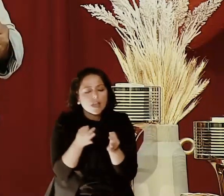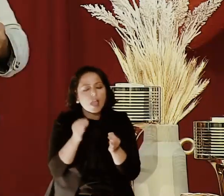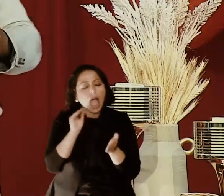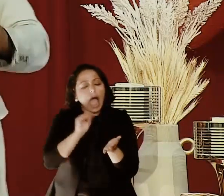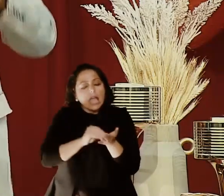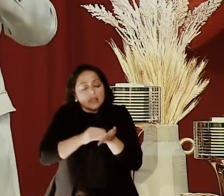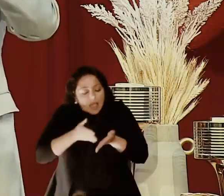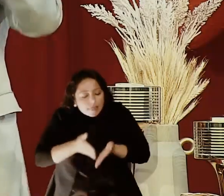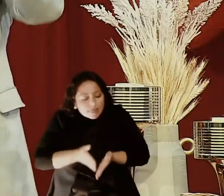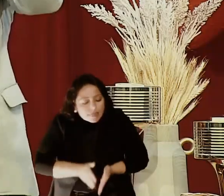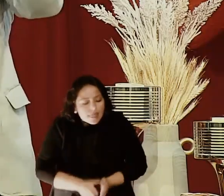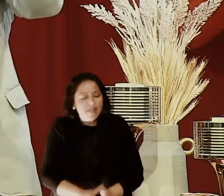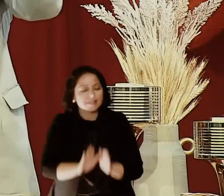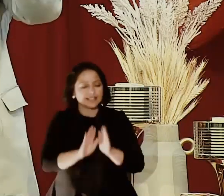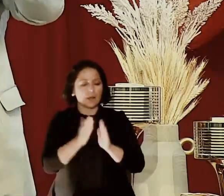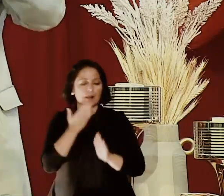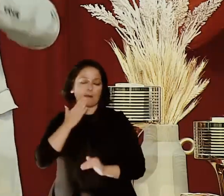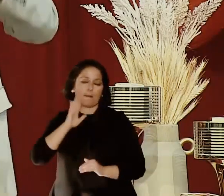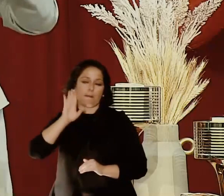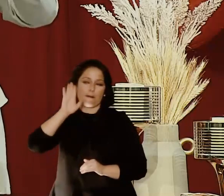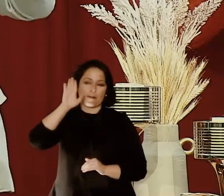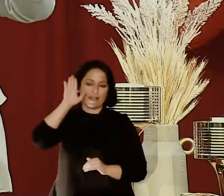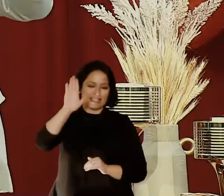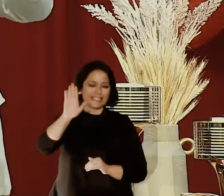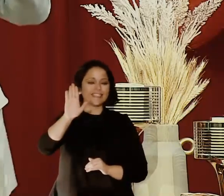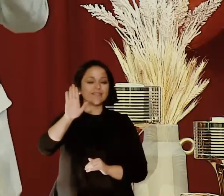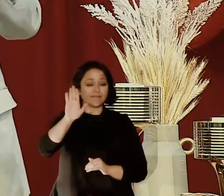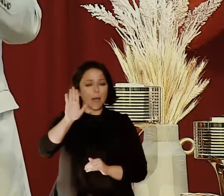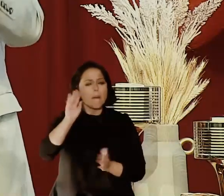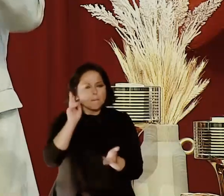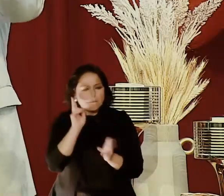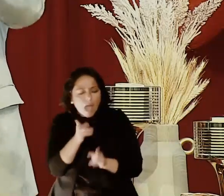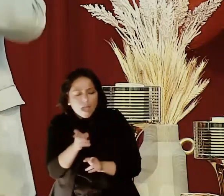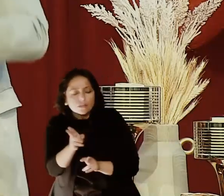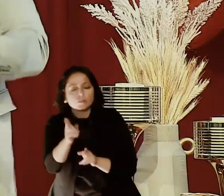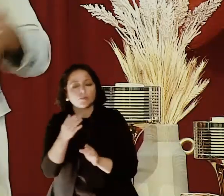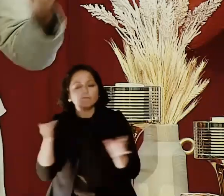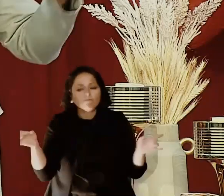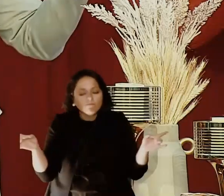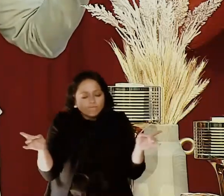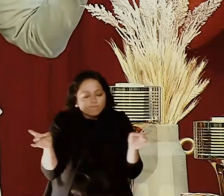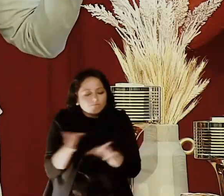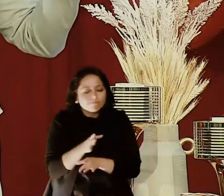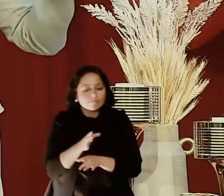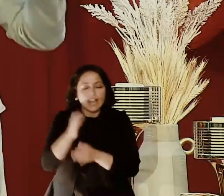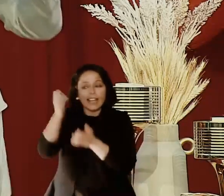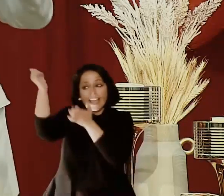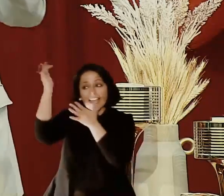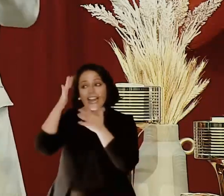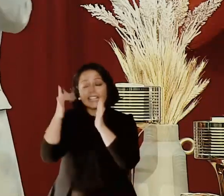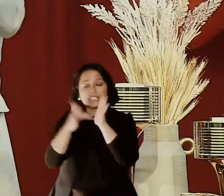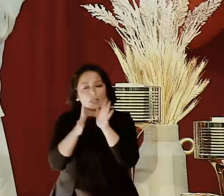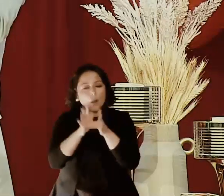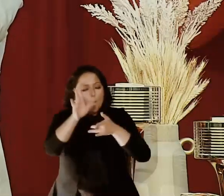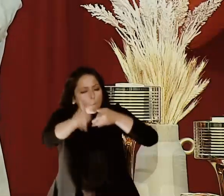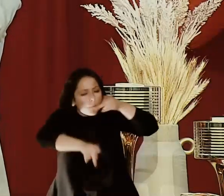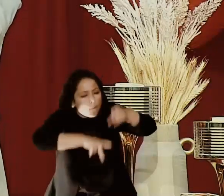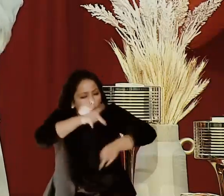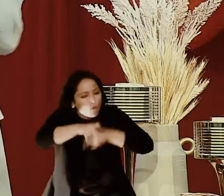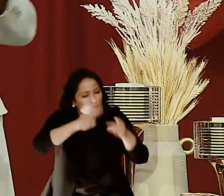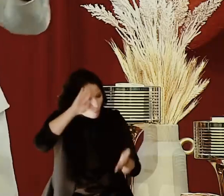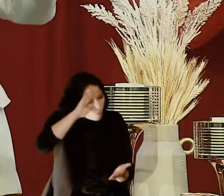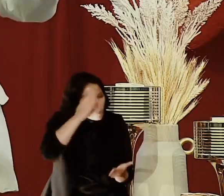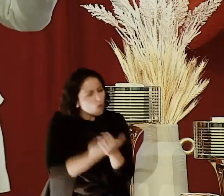haveria de nascer, mas na promessa, ainda que haveria de se cumprir, para aquele povo a luz já brilhou. O povo que confiou